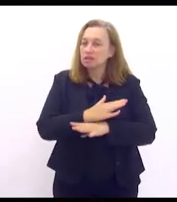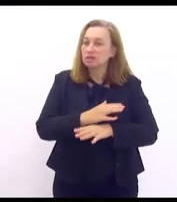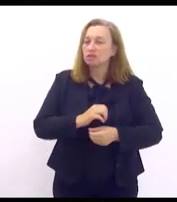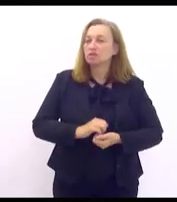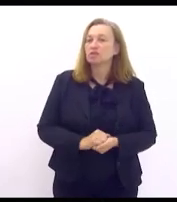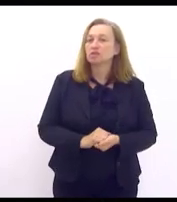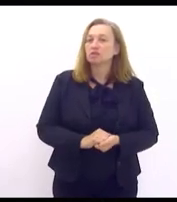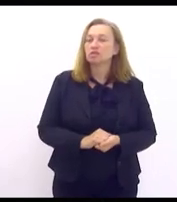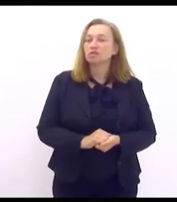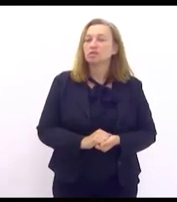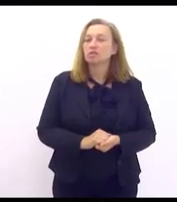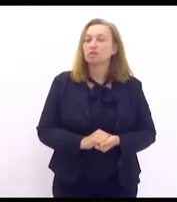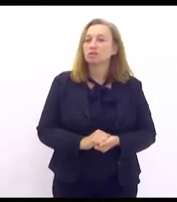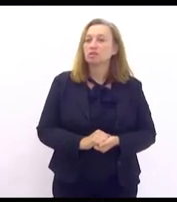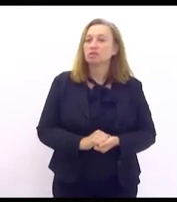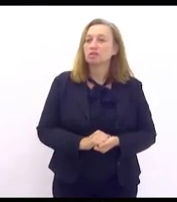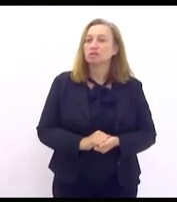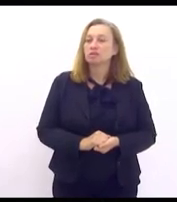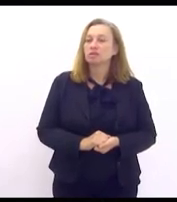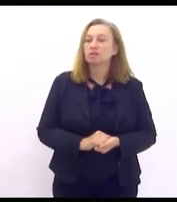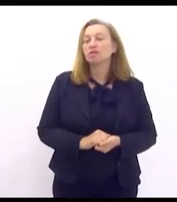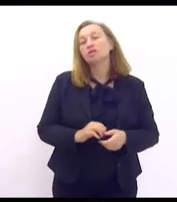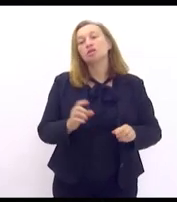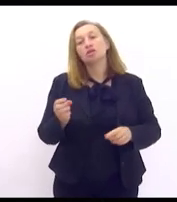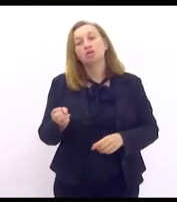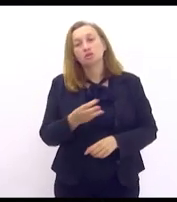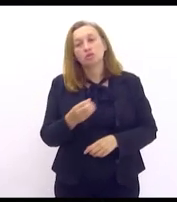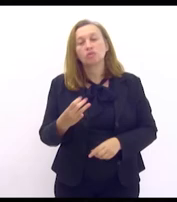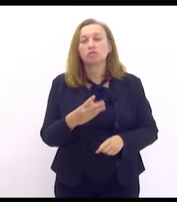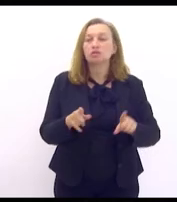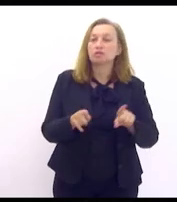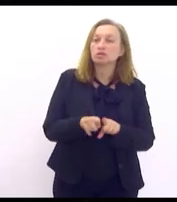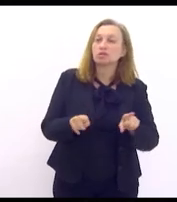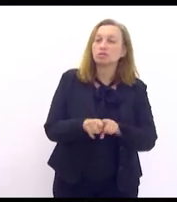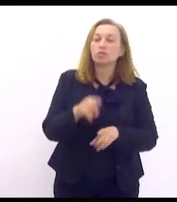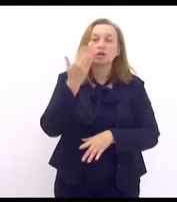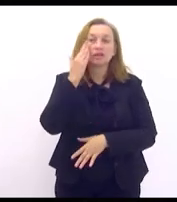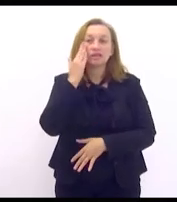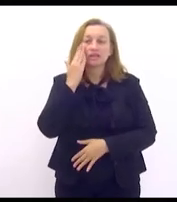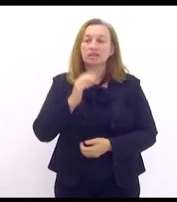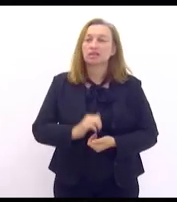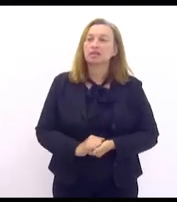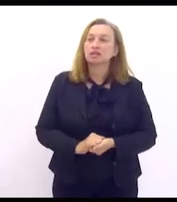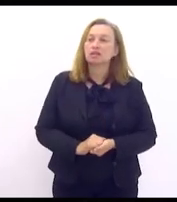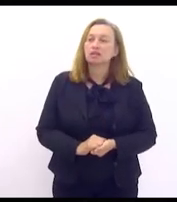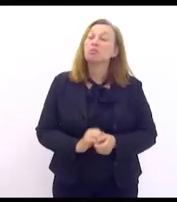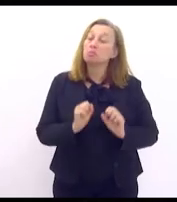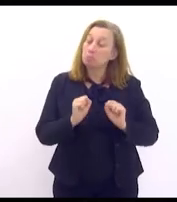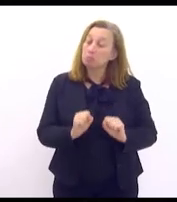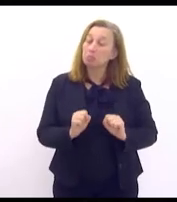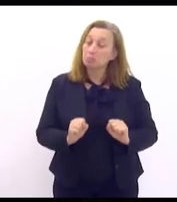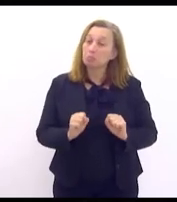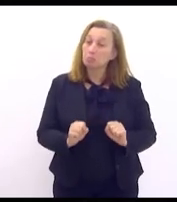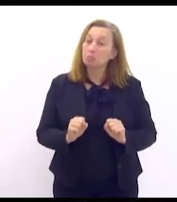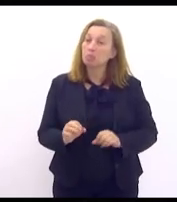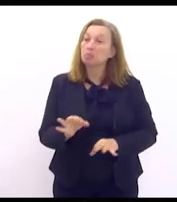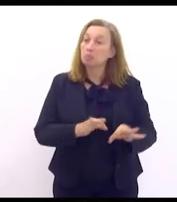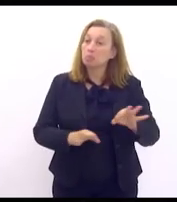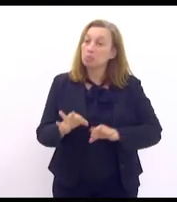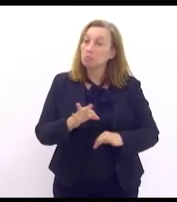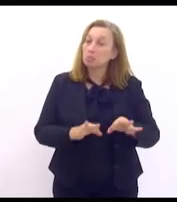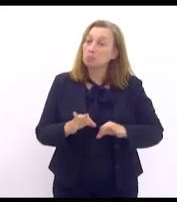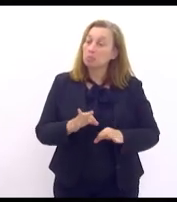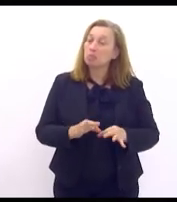socioambientalmente inclusivas e, mais recentemente, entender que o PET pode ser um projeto